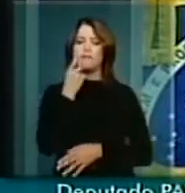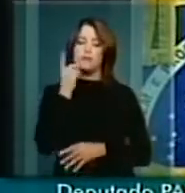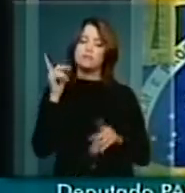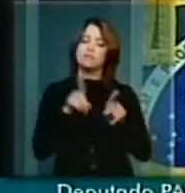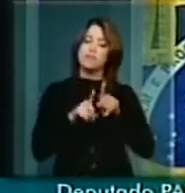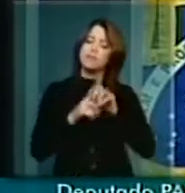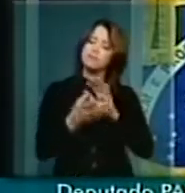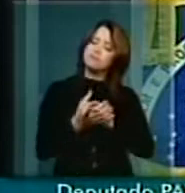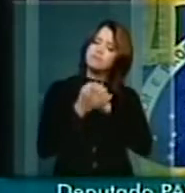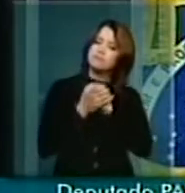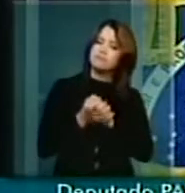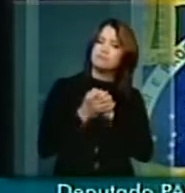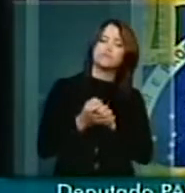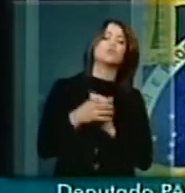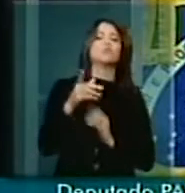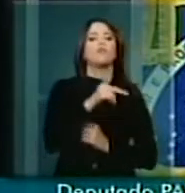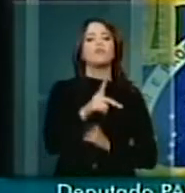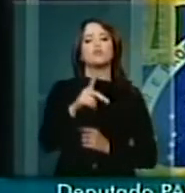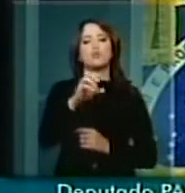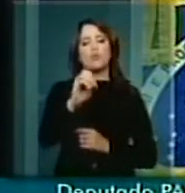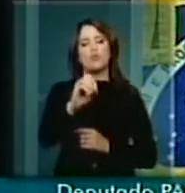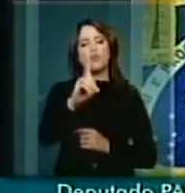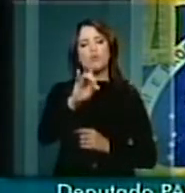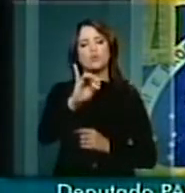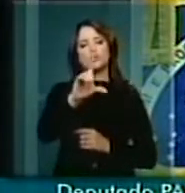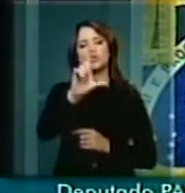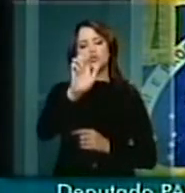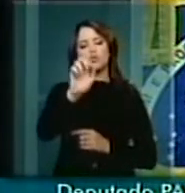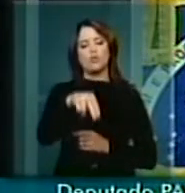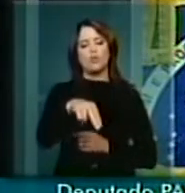Saudar aqui o professor Odilon do Canto,